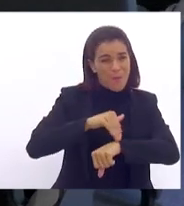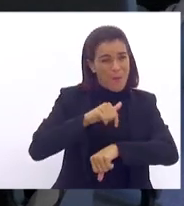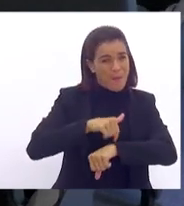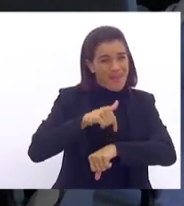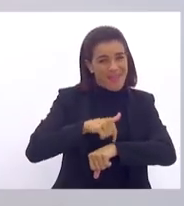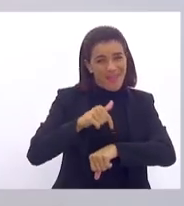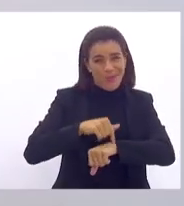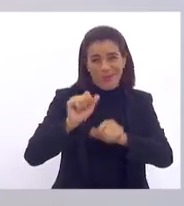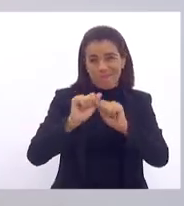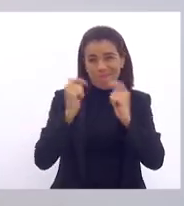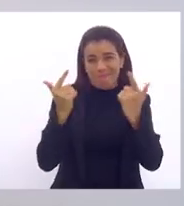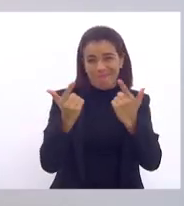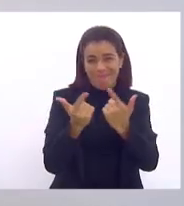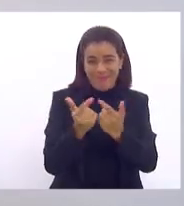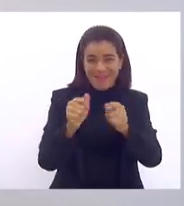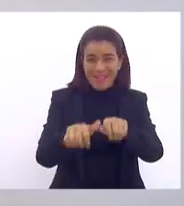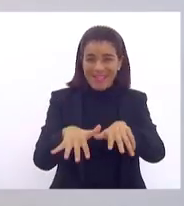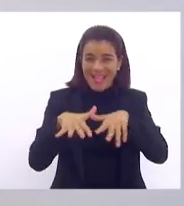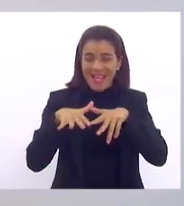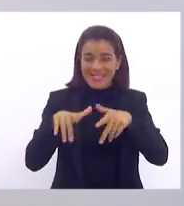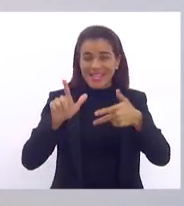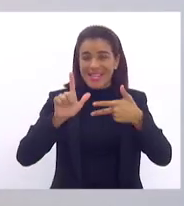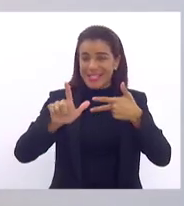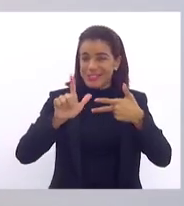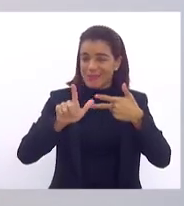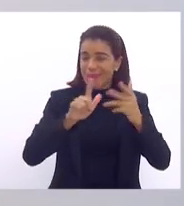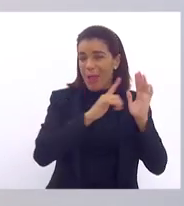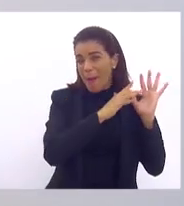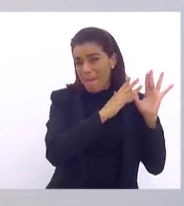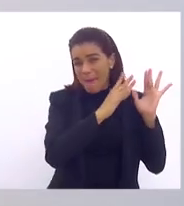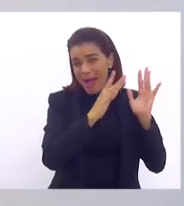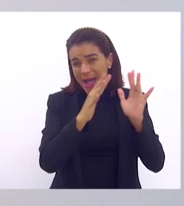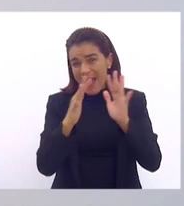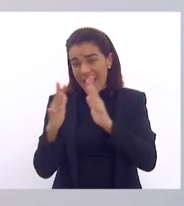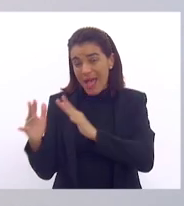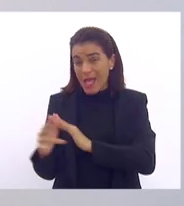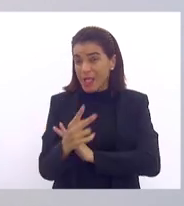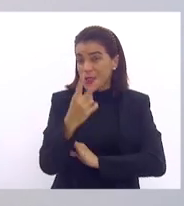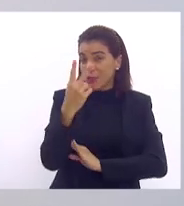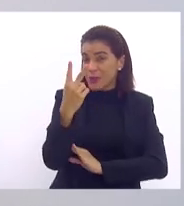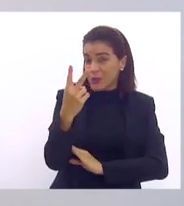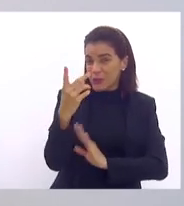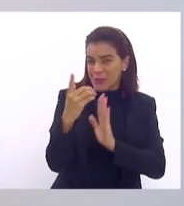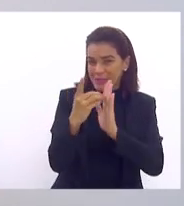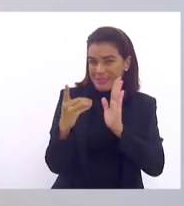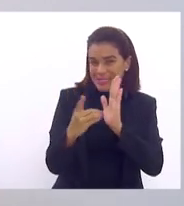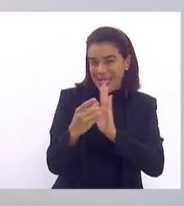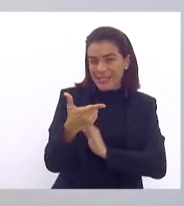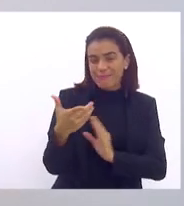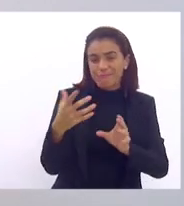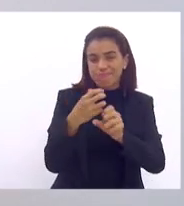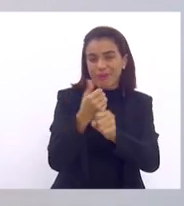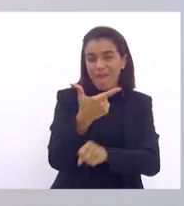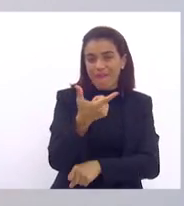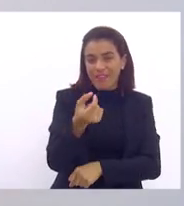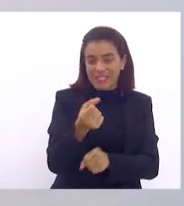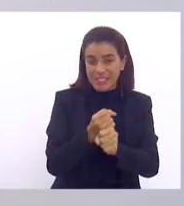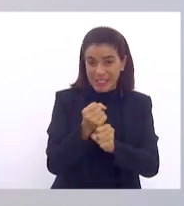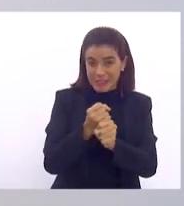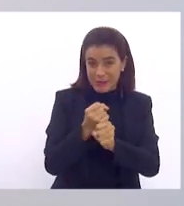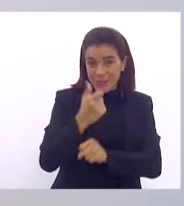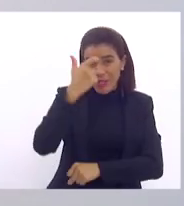casa Legislativa passou ao longo de duas décadas fui